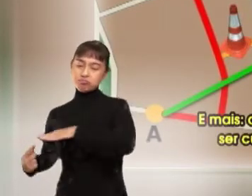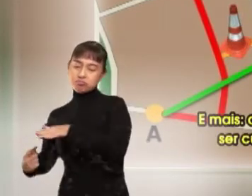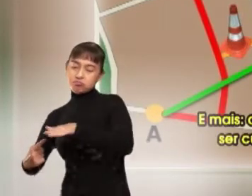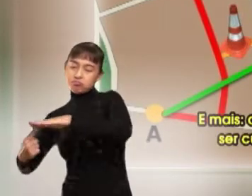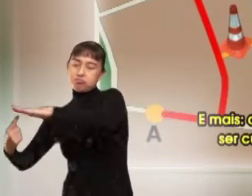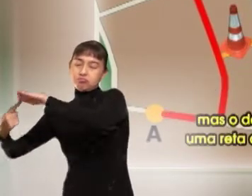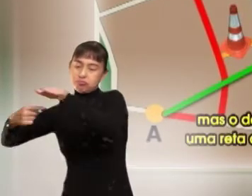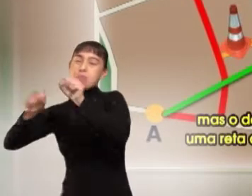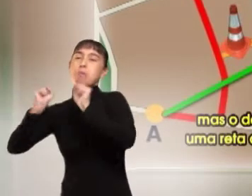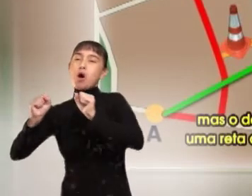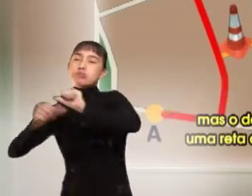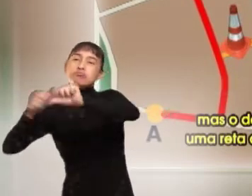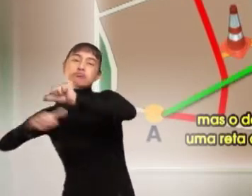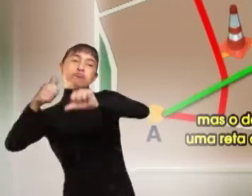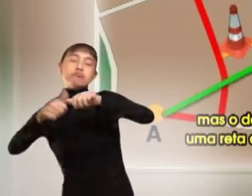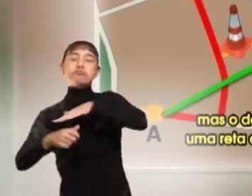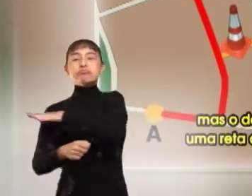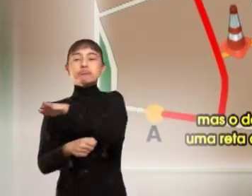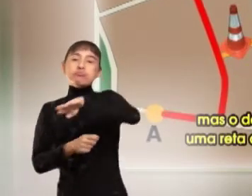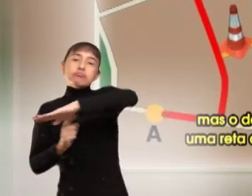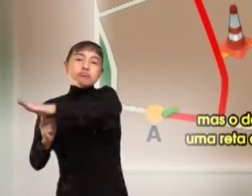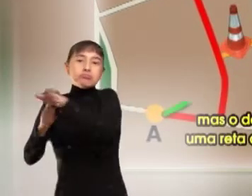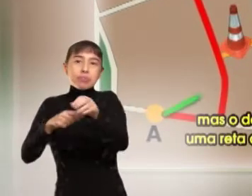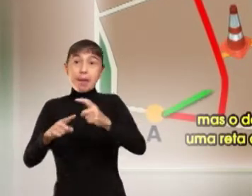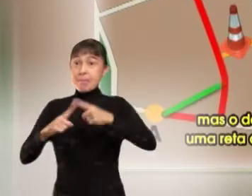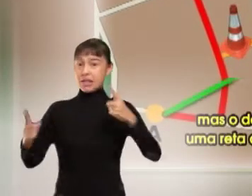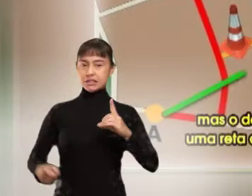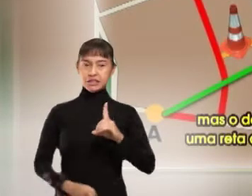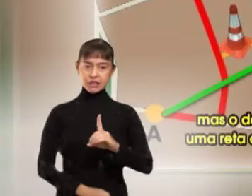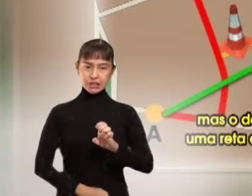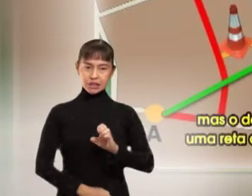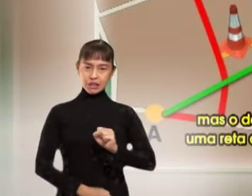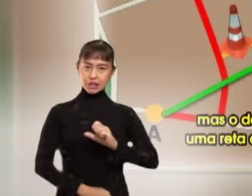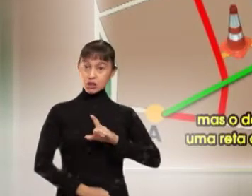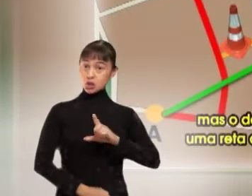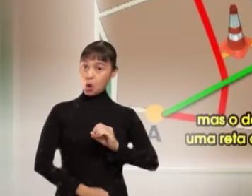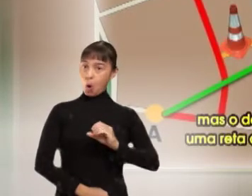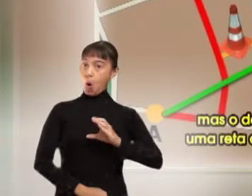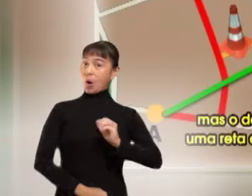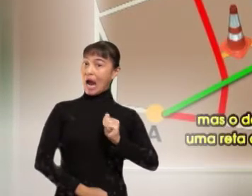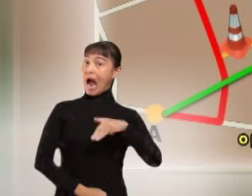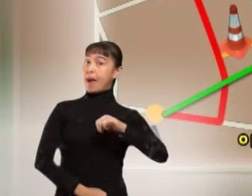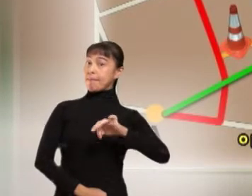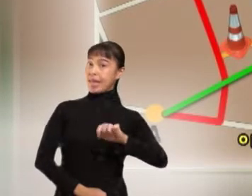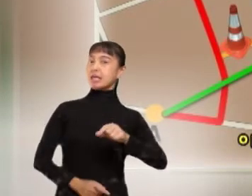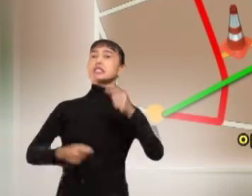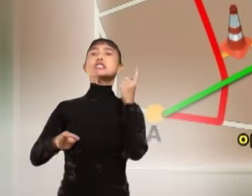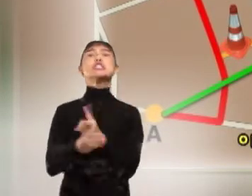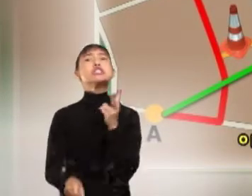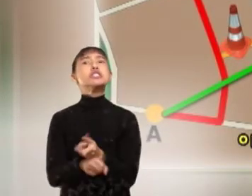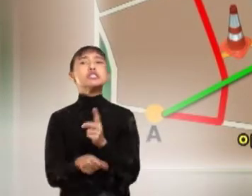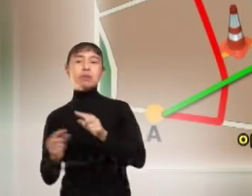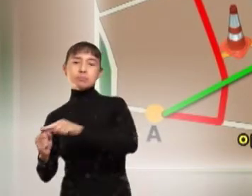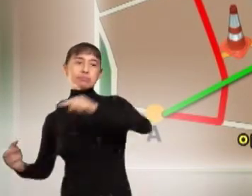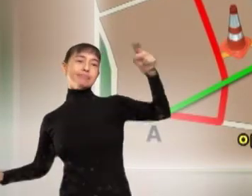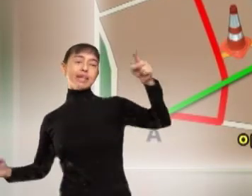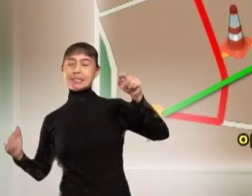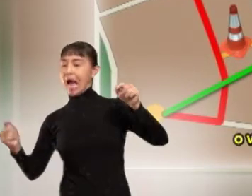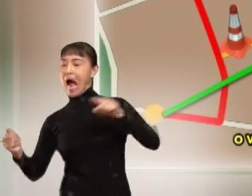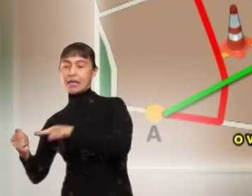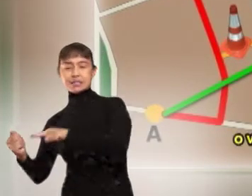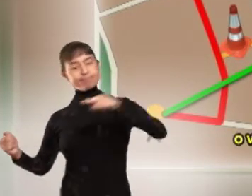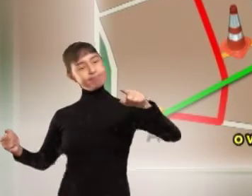de voltas, mas o deslocamento será sempre uma reta que sai do ponto de partida e aponta para o ponto de